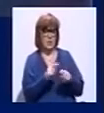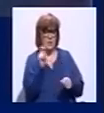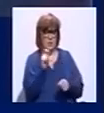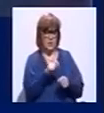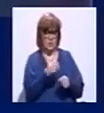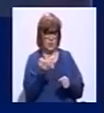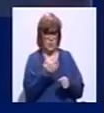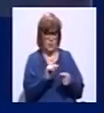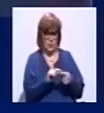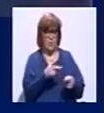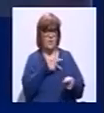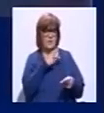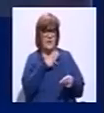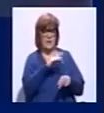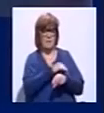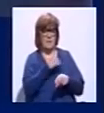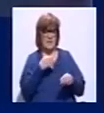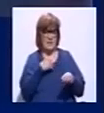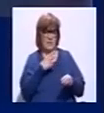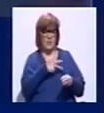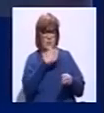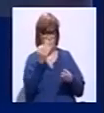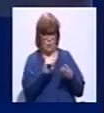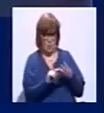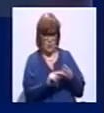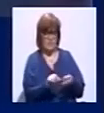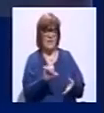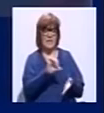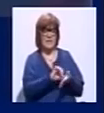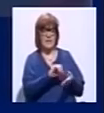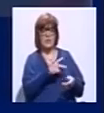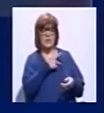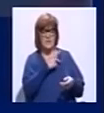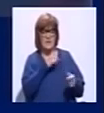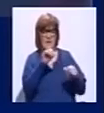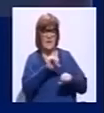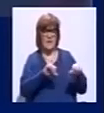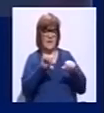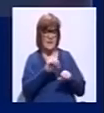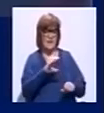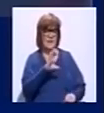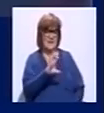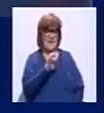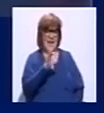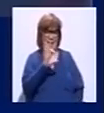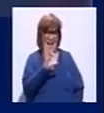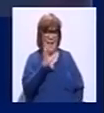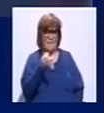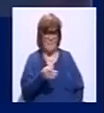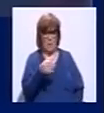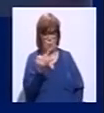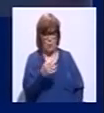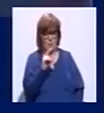o corpo a faculdade de medicina da universidade do porto centro acadêmico clínico equipas chp aqui no porto e o